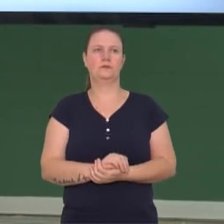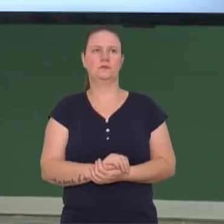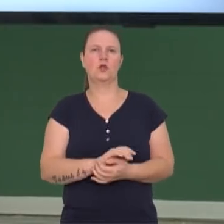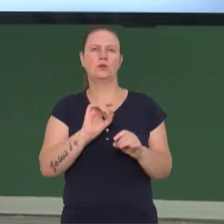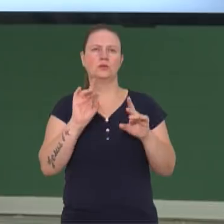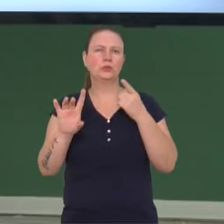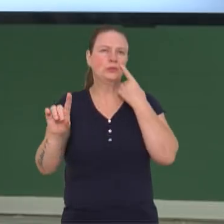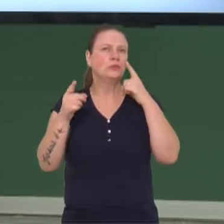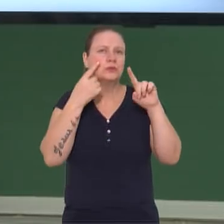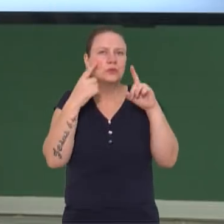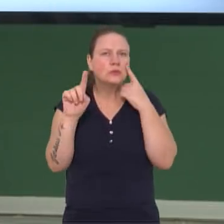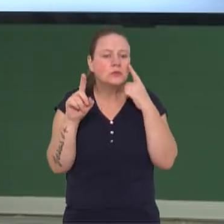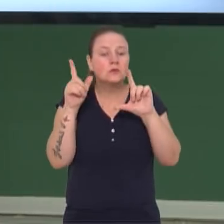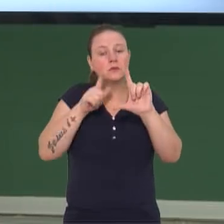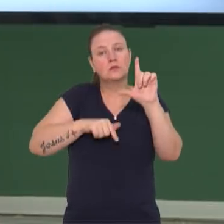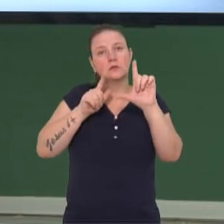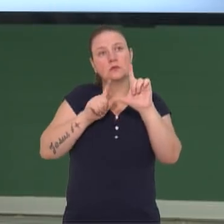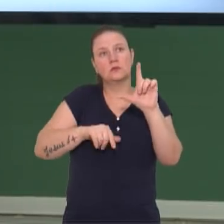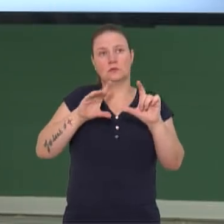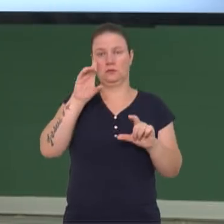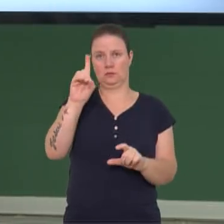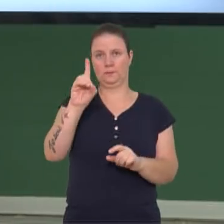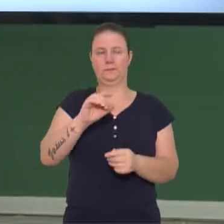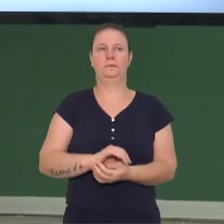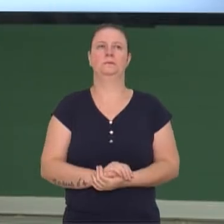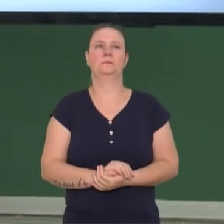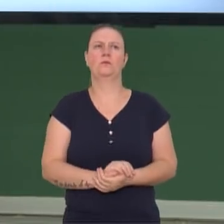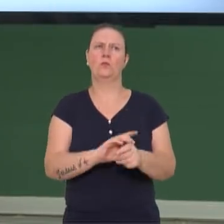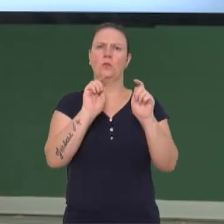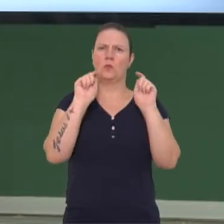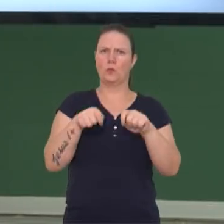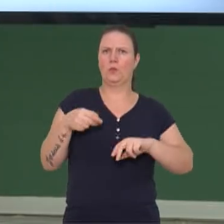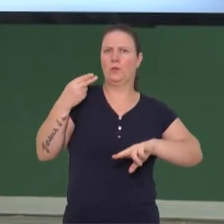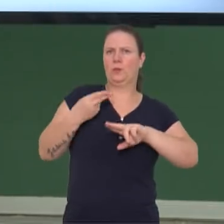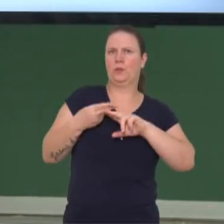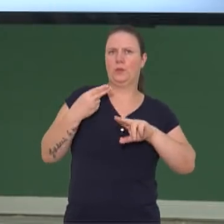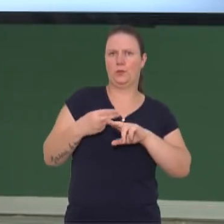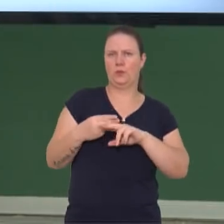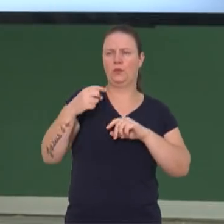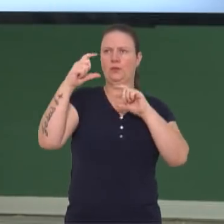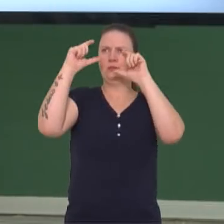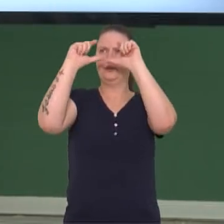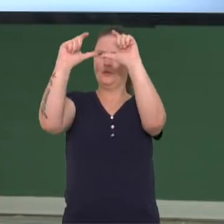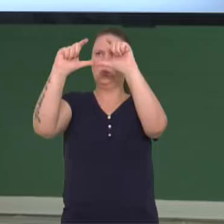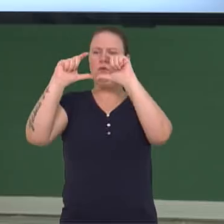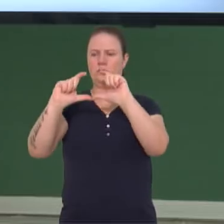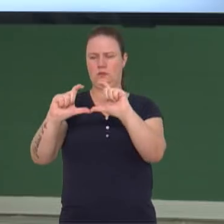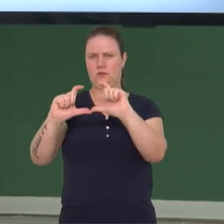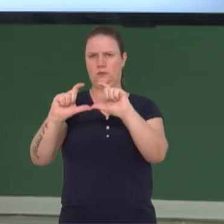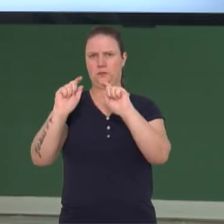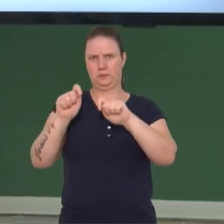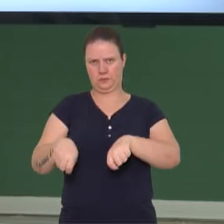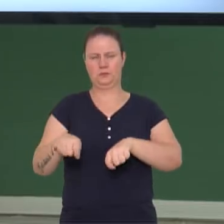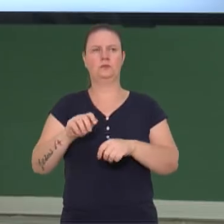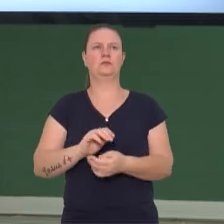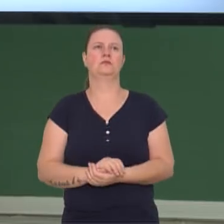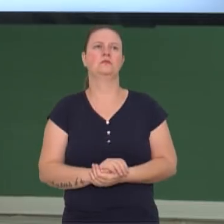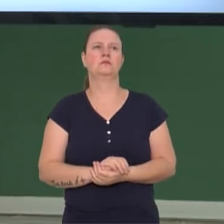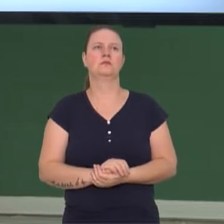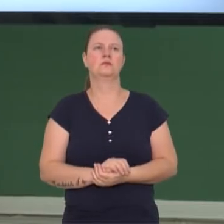descobrir a letra D. Posso usar aqui ou posso usar aqui. O prof escolheu usar a coluna.